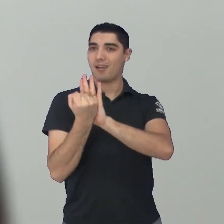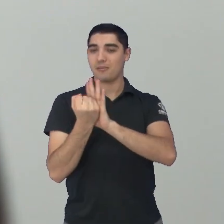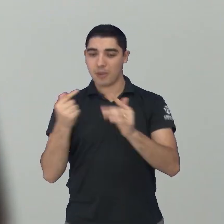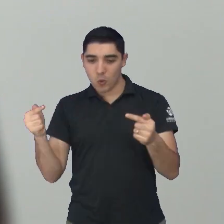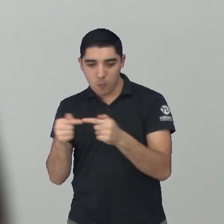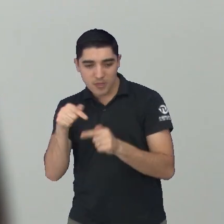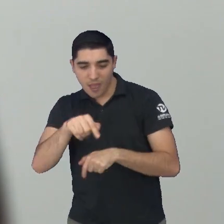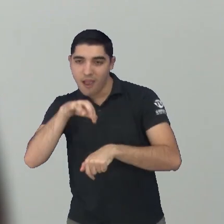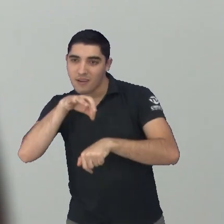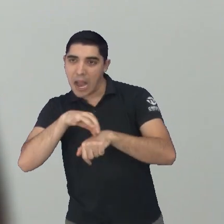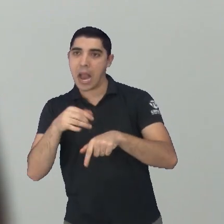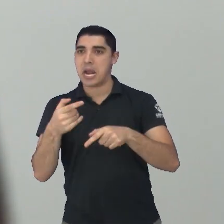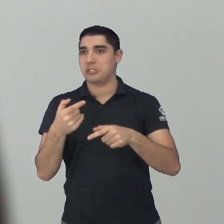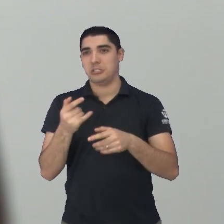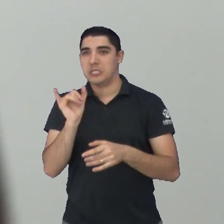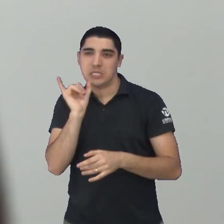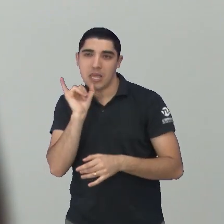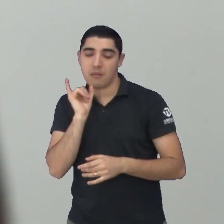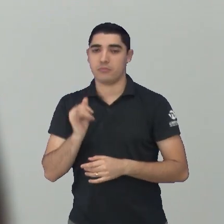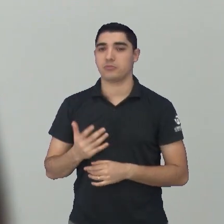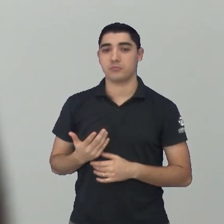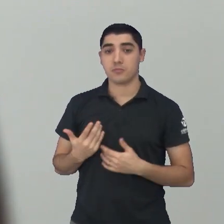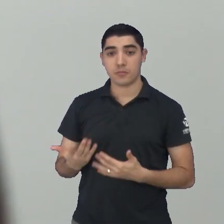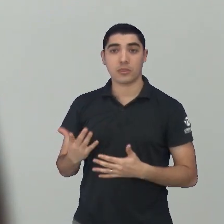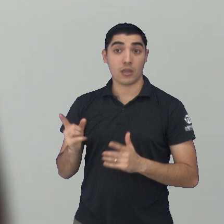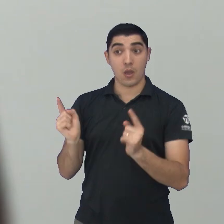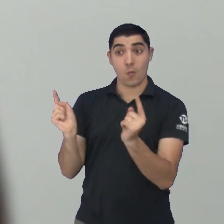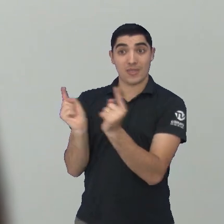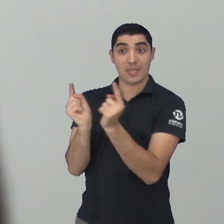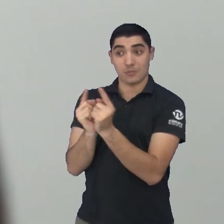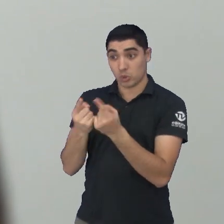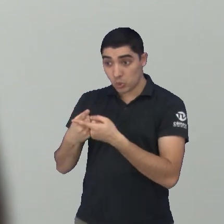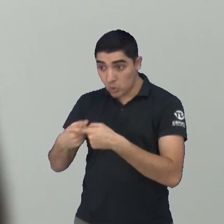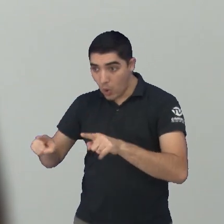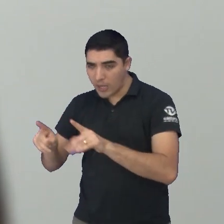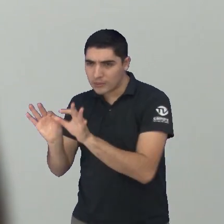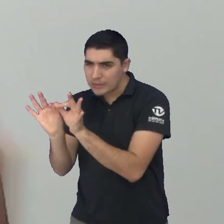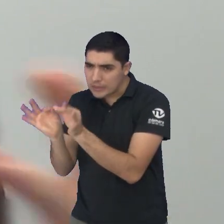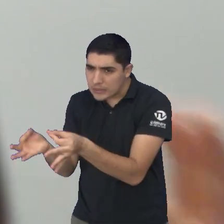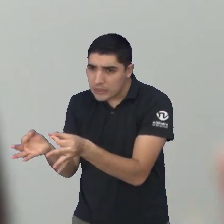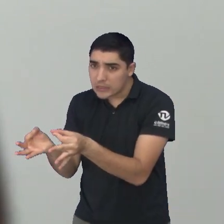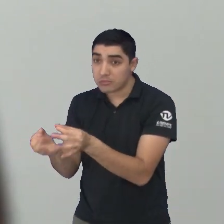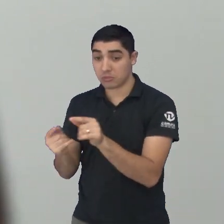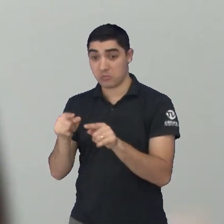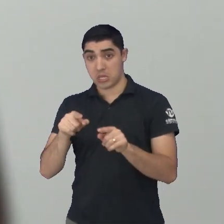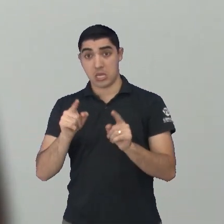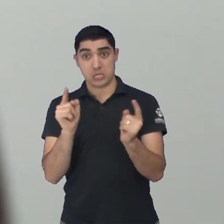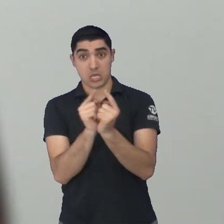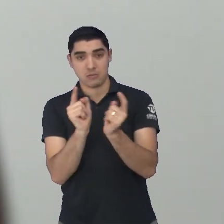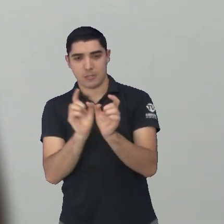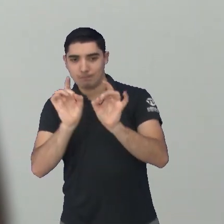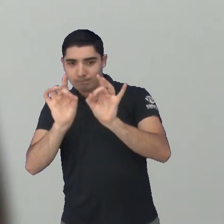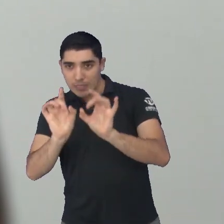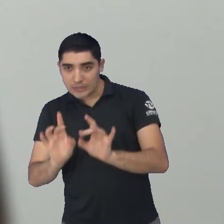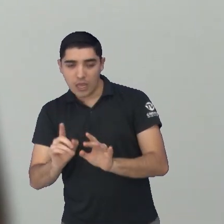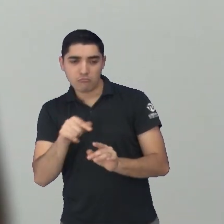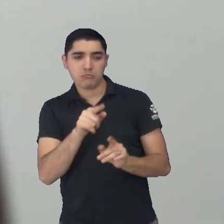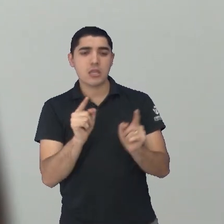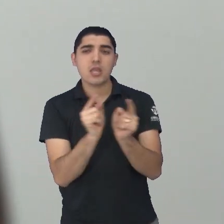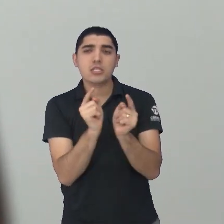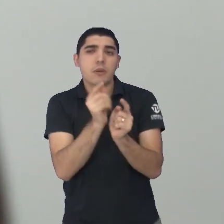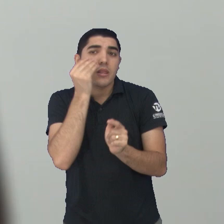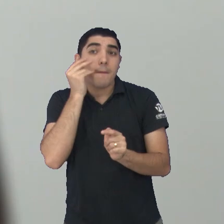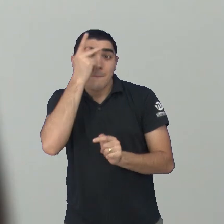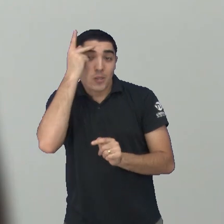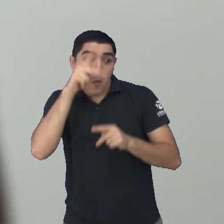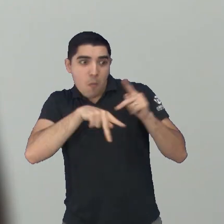né? Por exemplo, um atendimento de churrasco mais simples, mais requintado, mais popular. Tudo isso